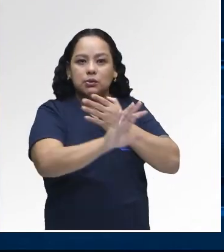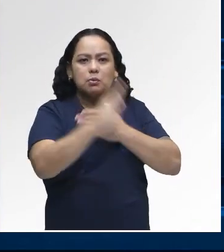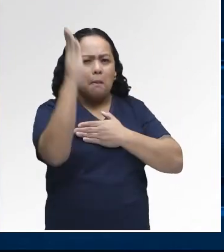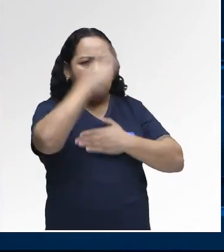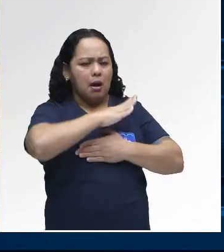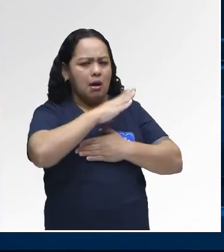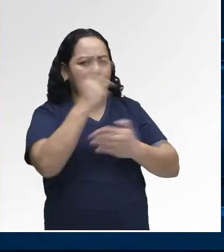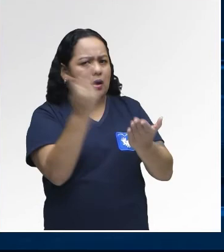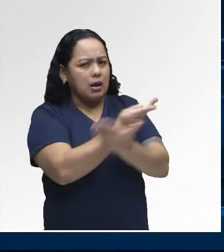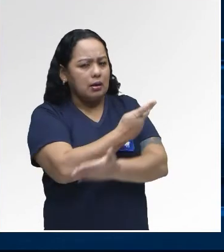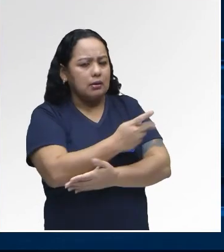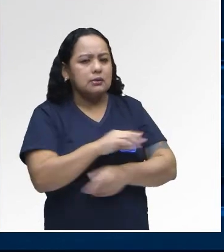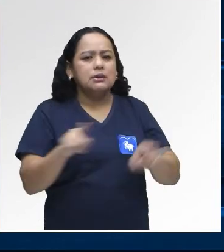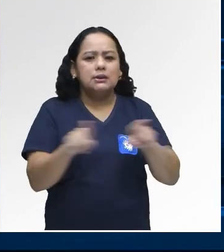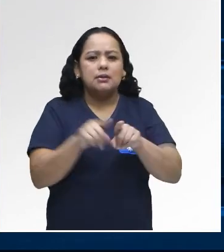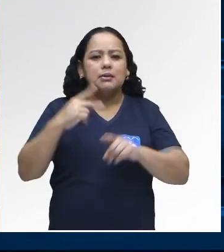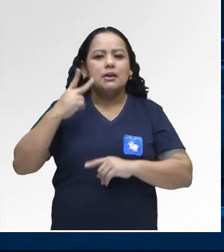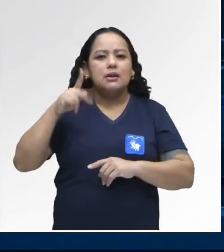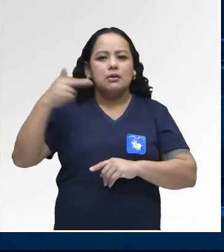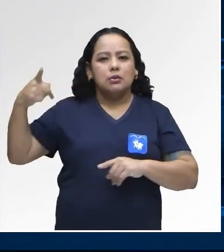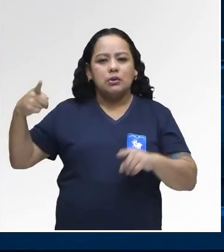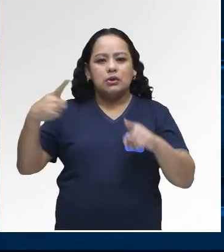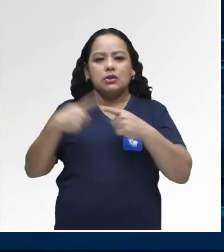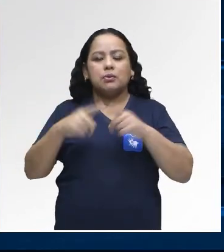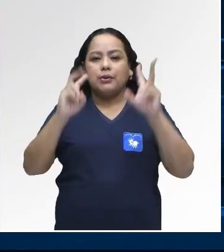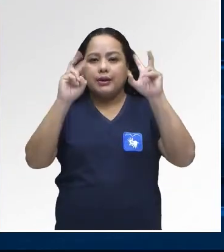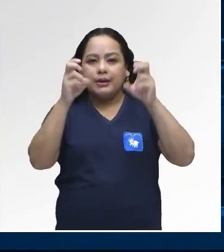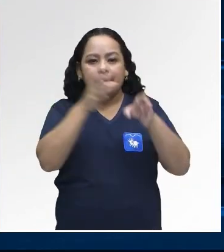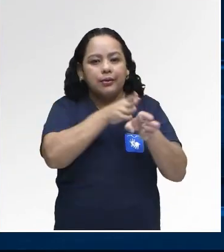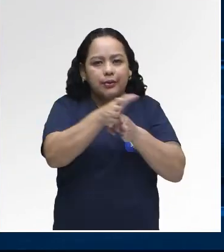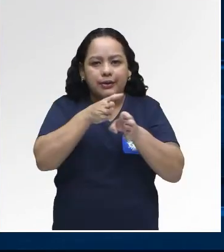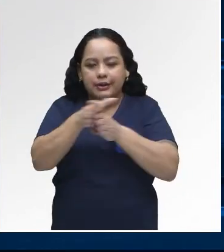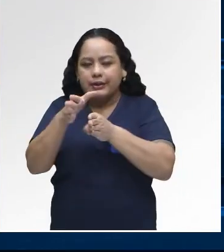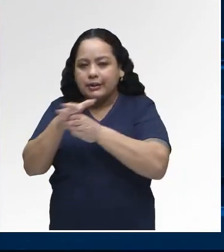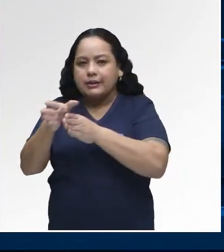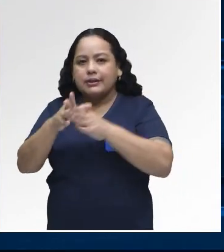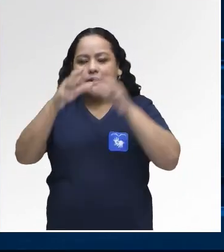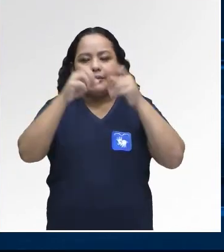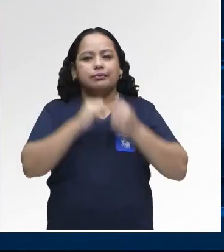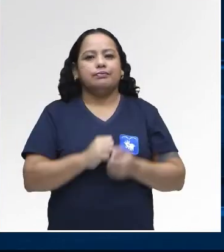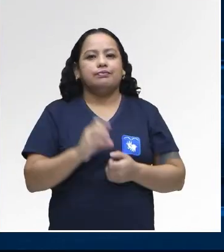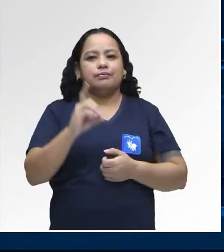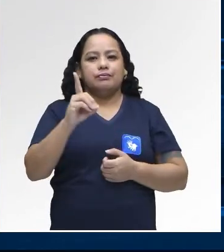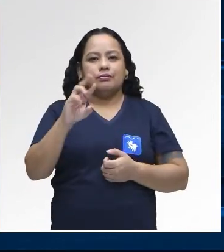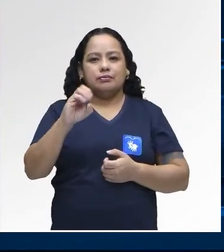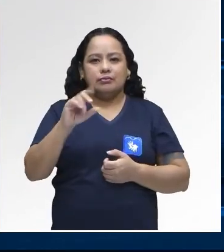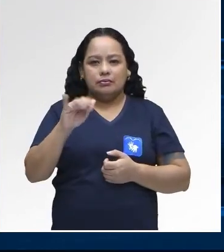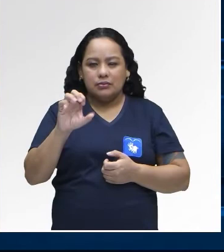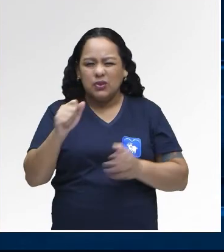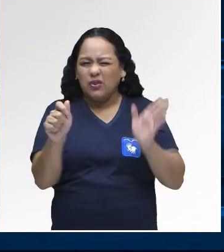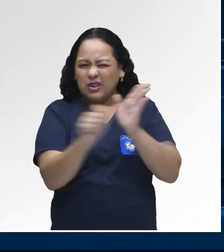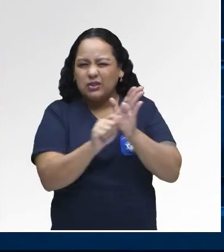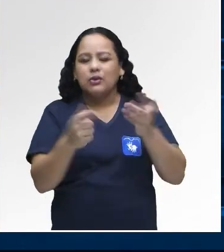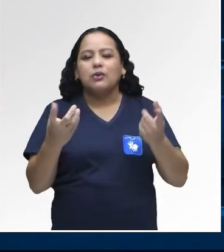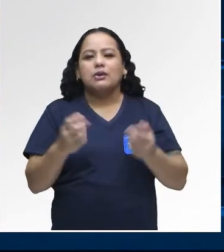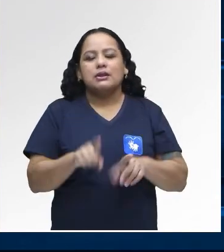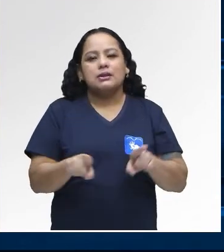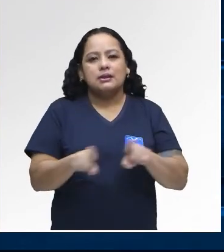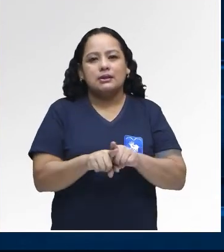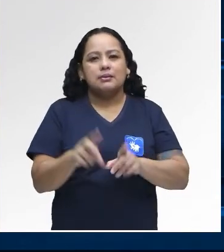mal. E as políticas sobre drogas, que são todas essas campanhas aí que a gente pode ver até